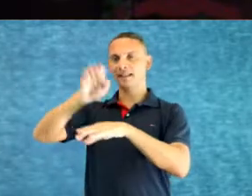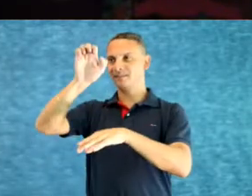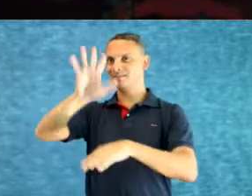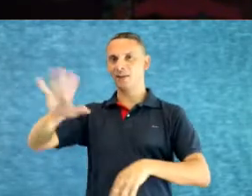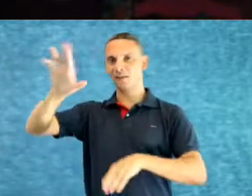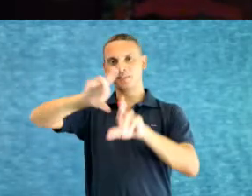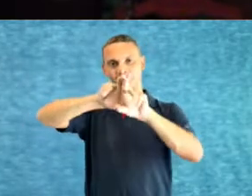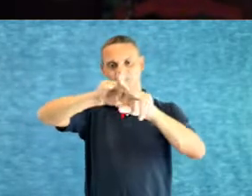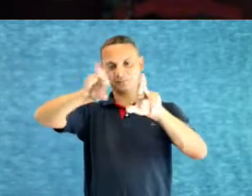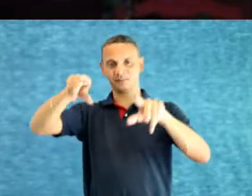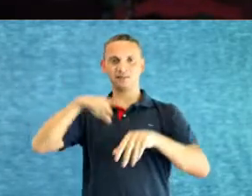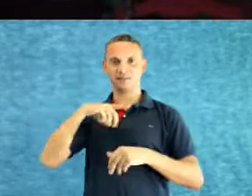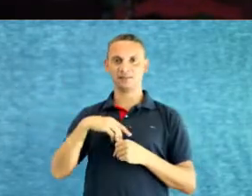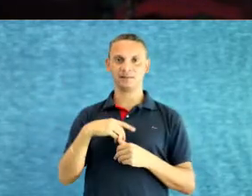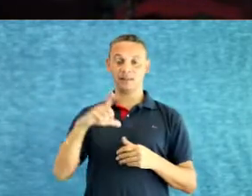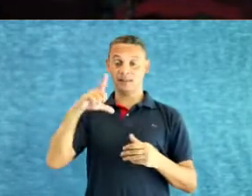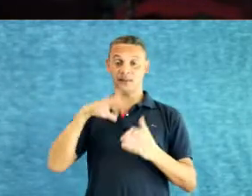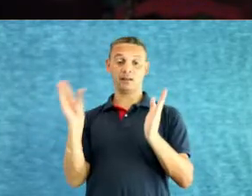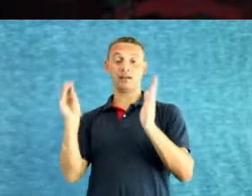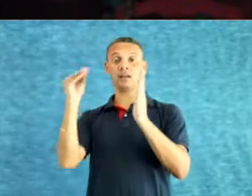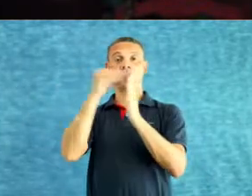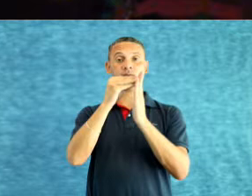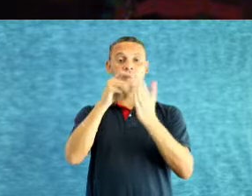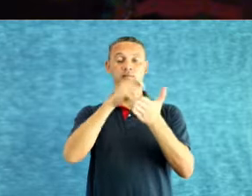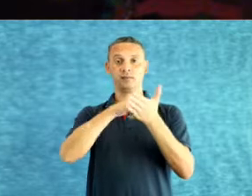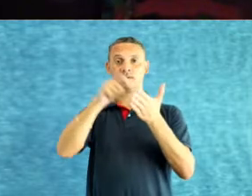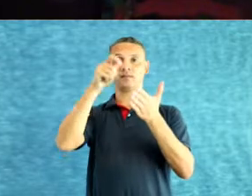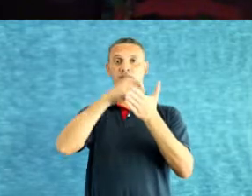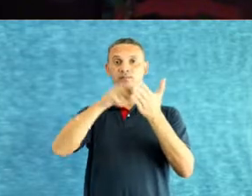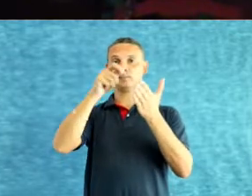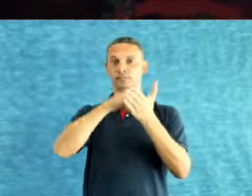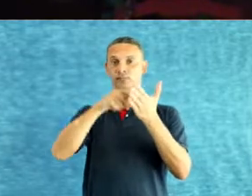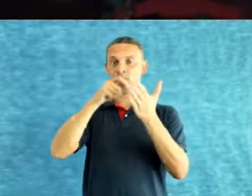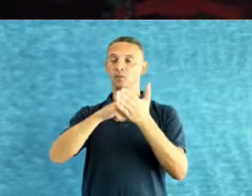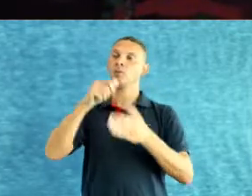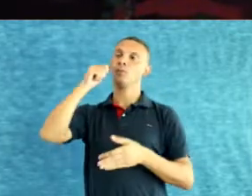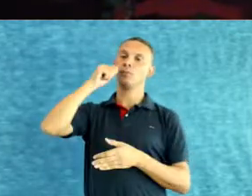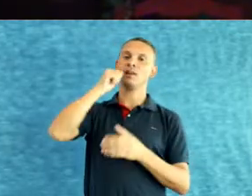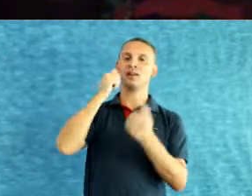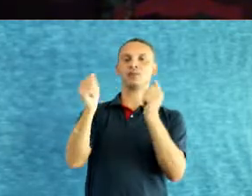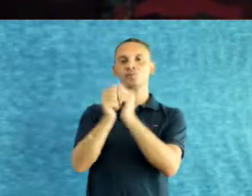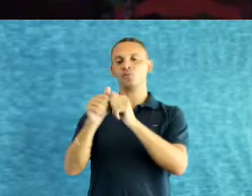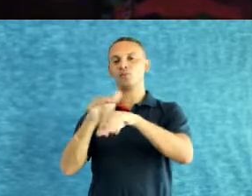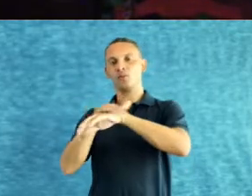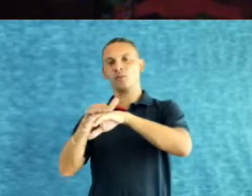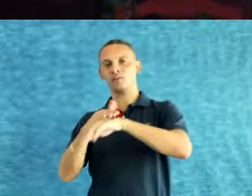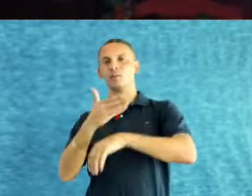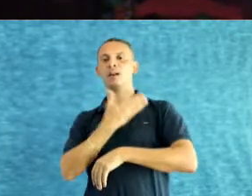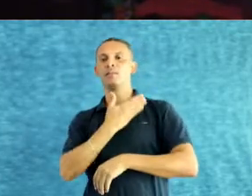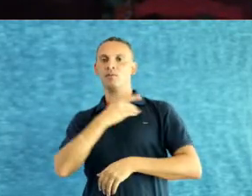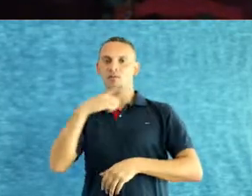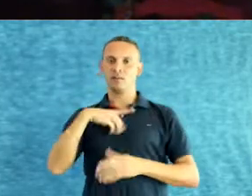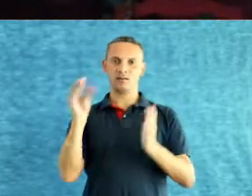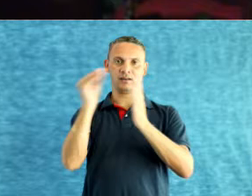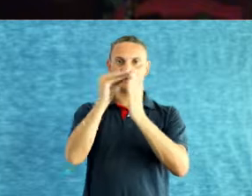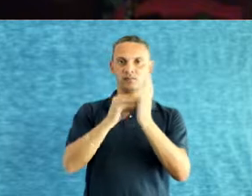era um polo importantíssimo, era um porto importantíssimo do Nordeste brasileiro, do Brasil, né? Ficava ali. Antes